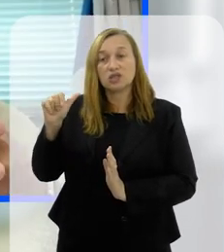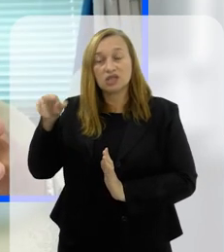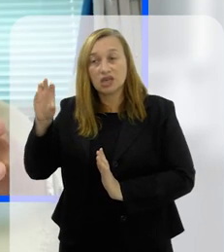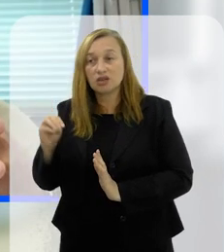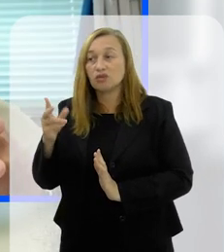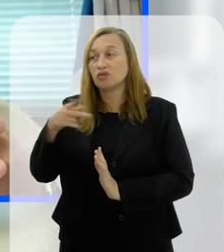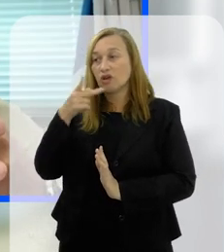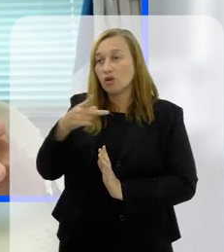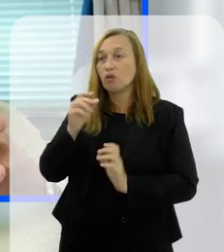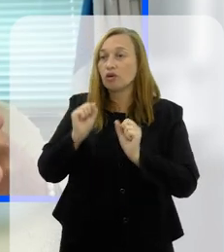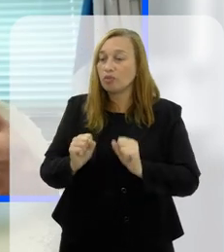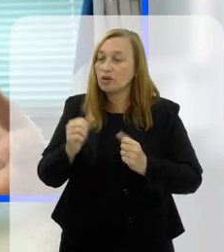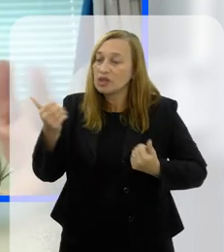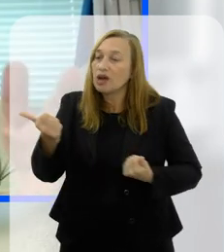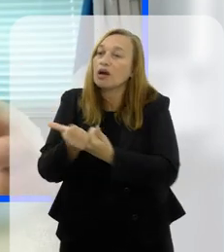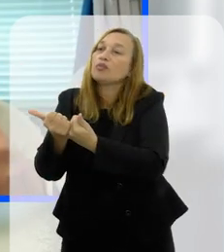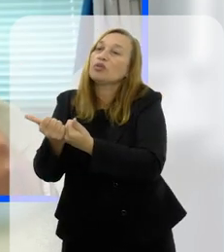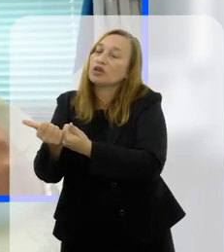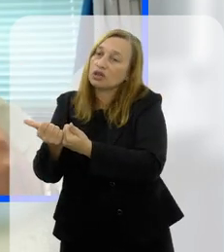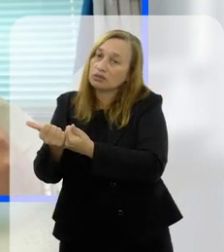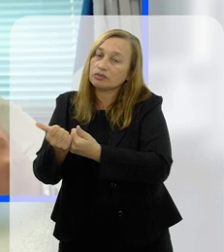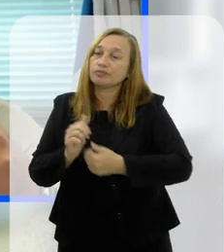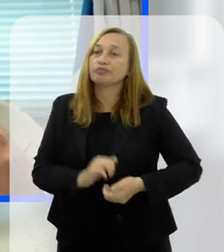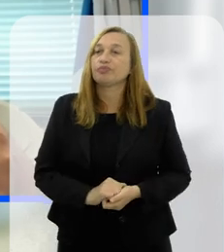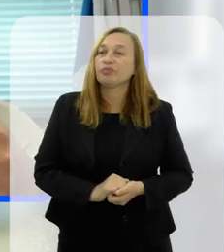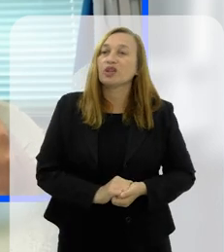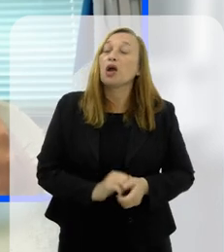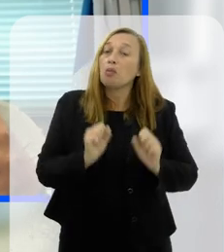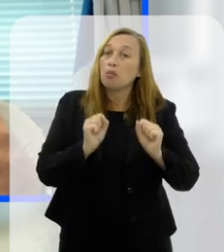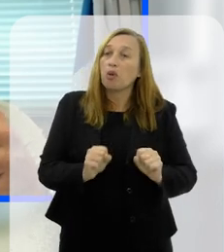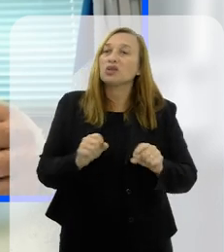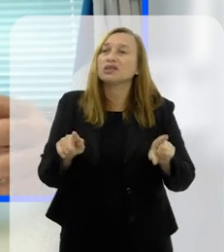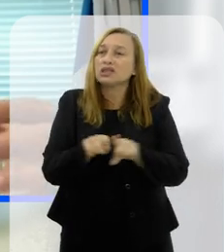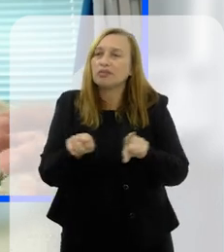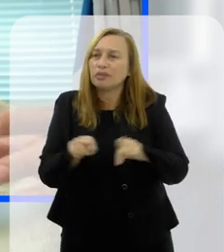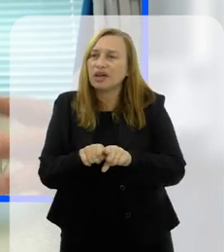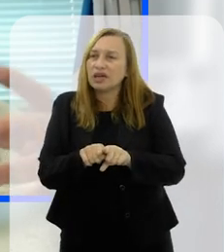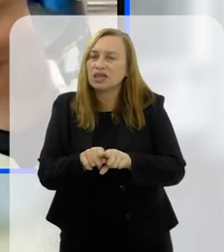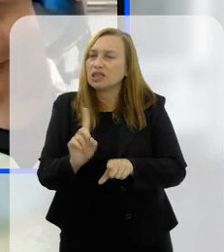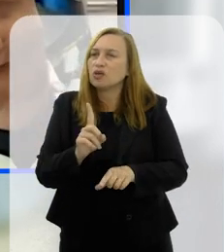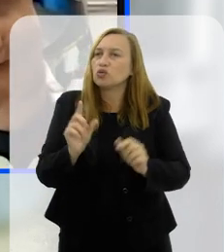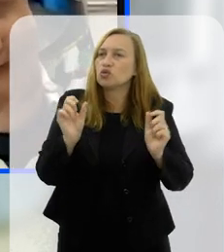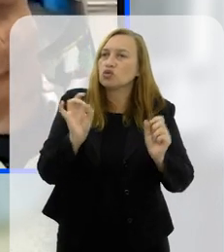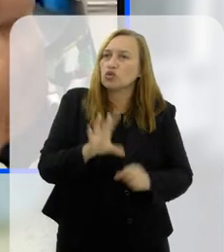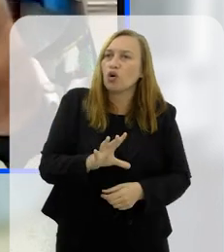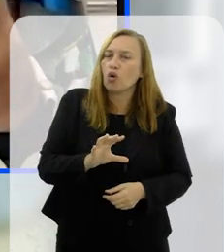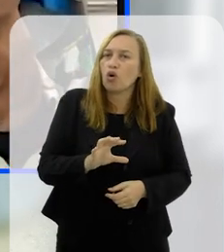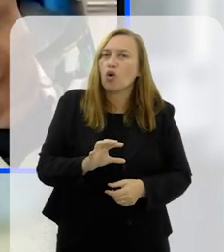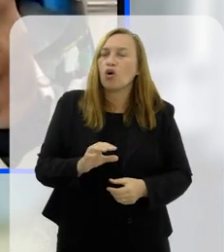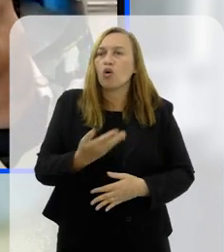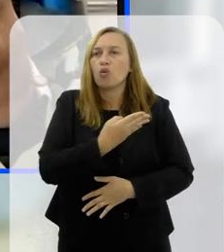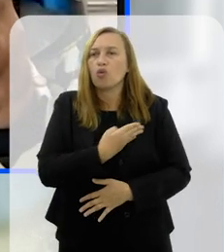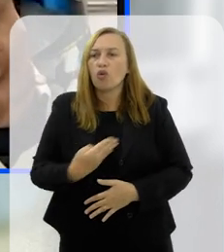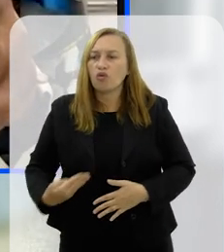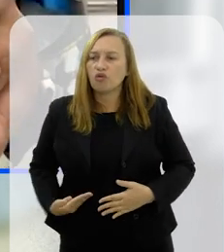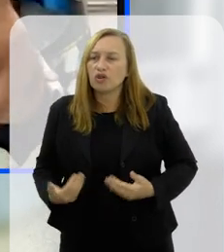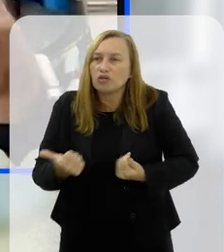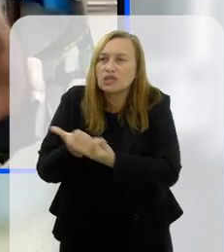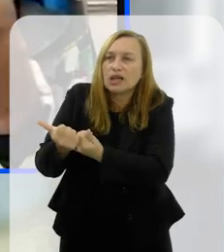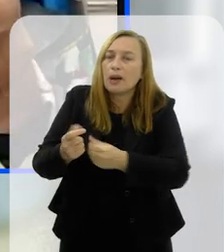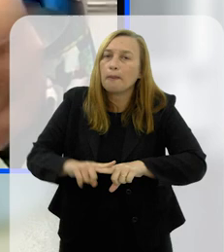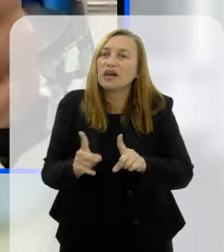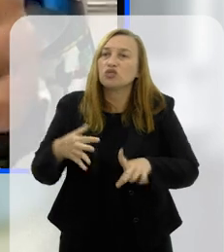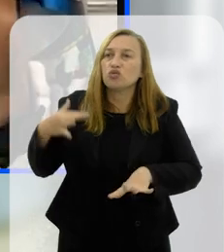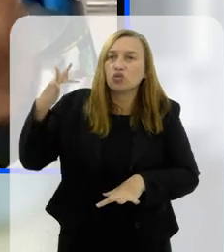falou certo que possa est auxiliando e que a gente possa também não só eh o governo